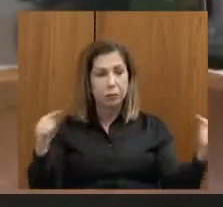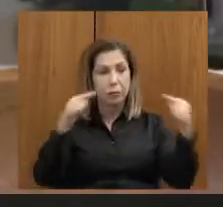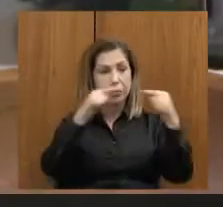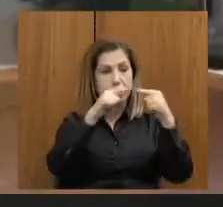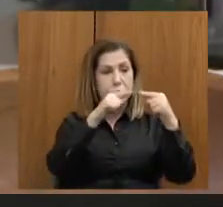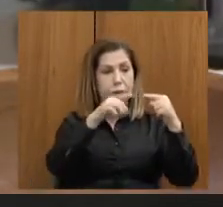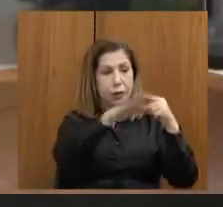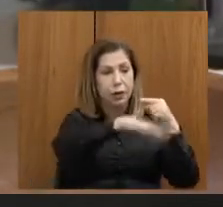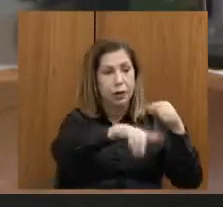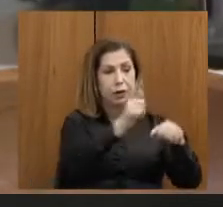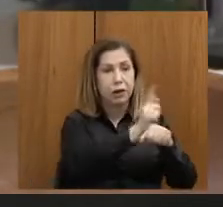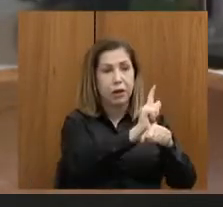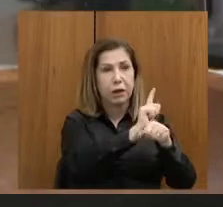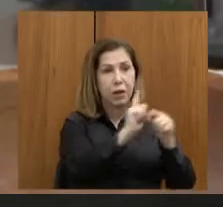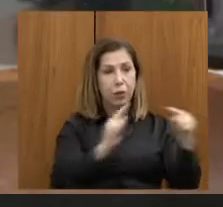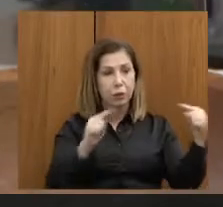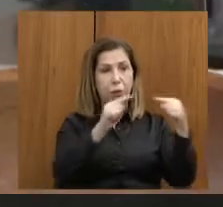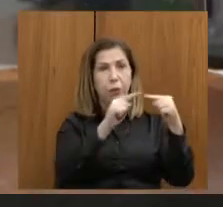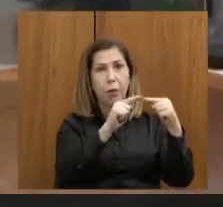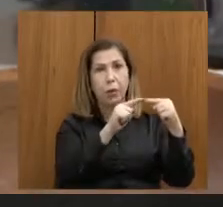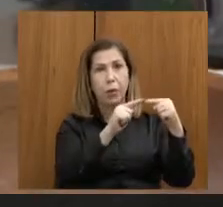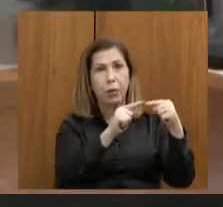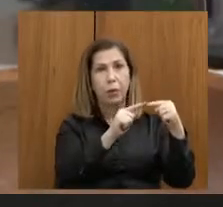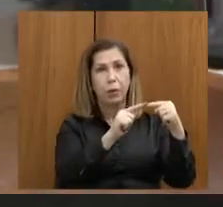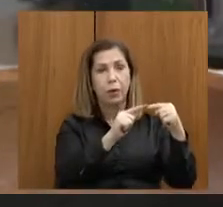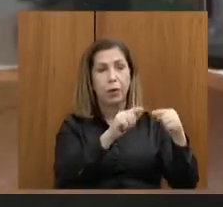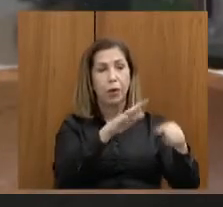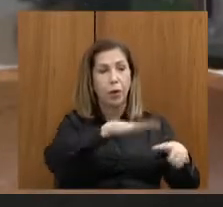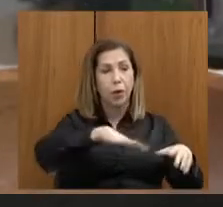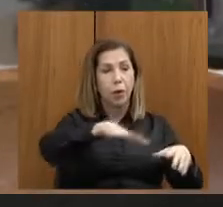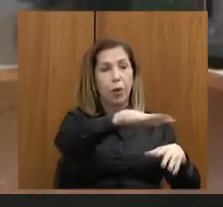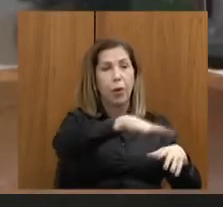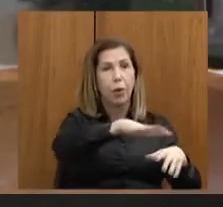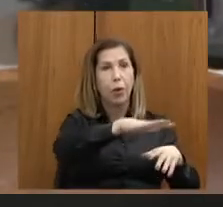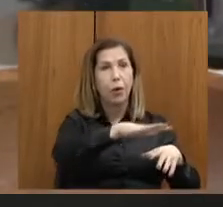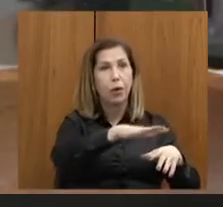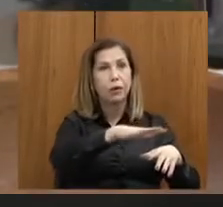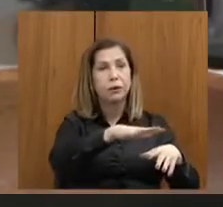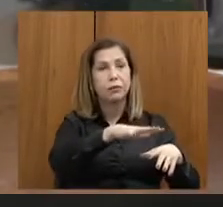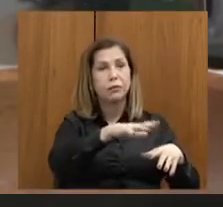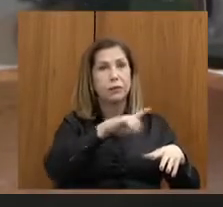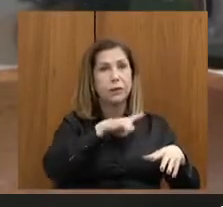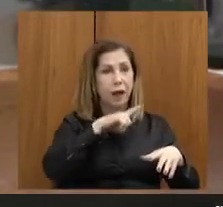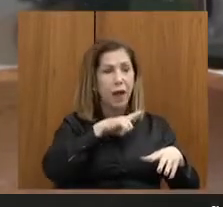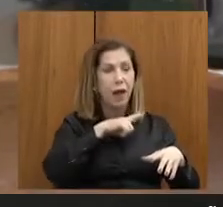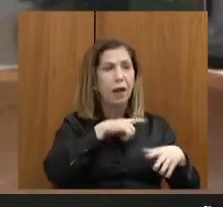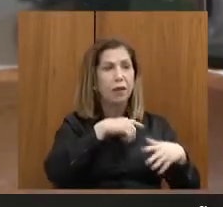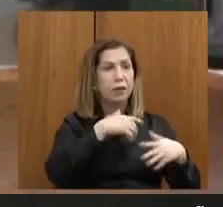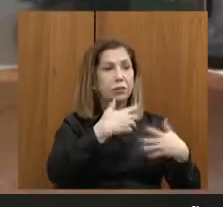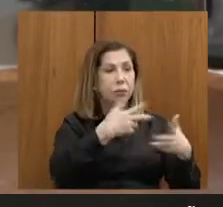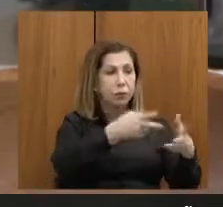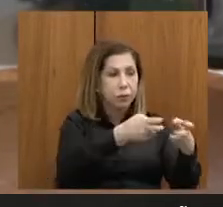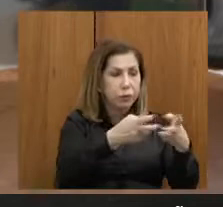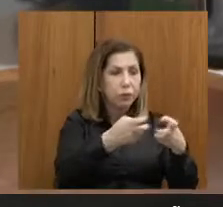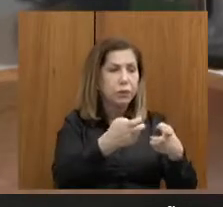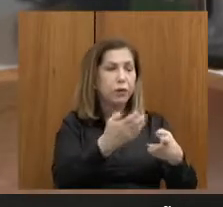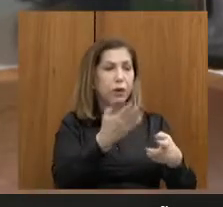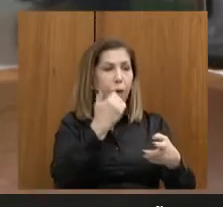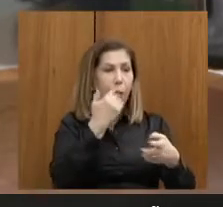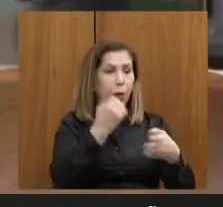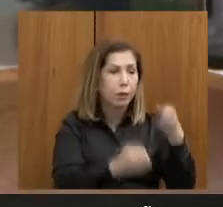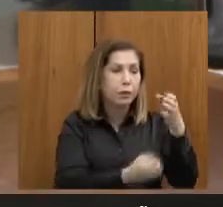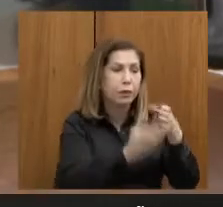modo de gestar nossas políticas que nós somos um território que produz e consome que